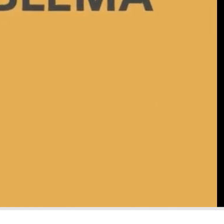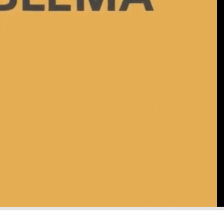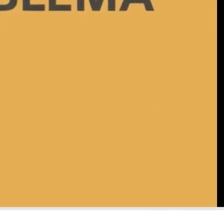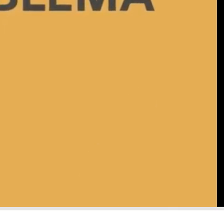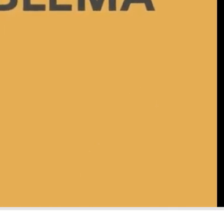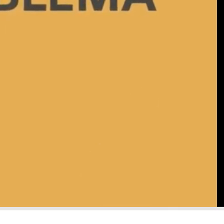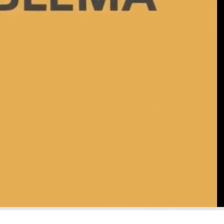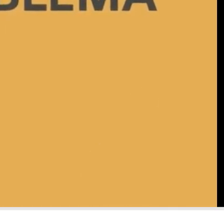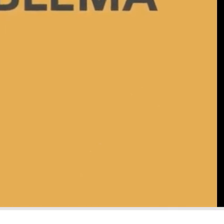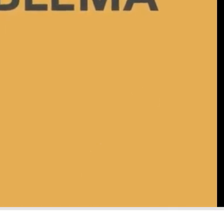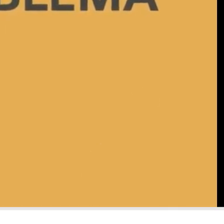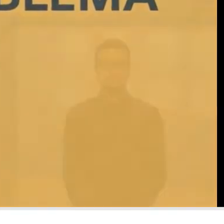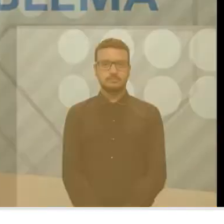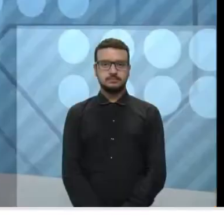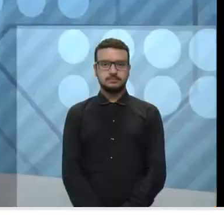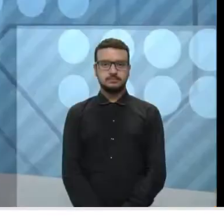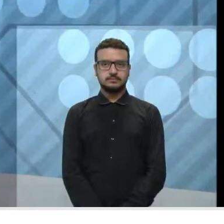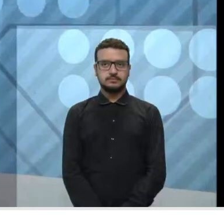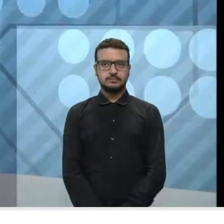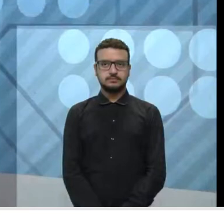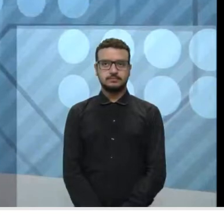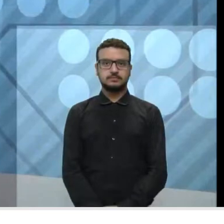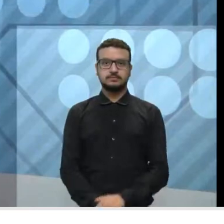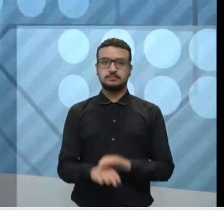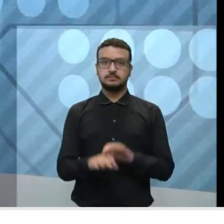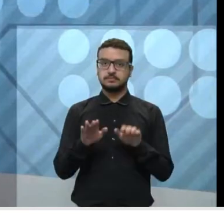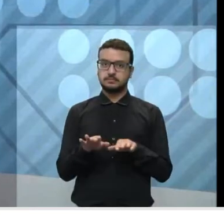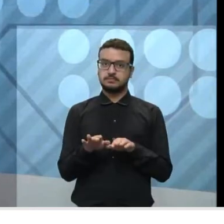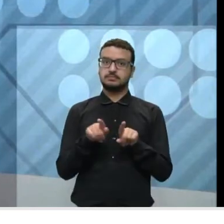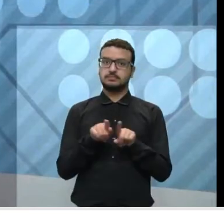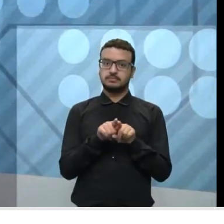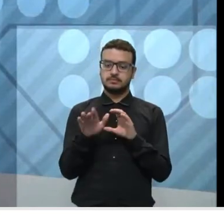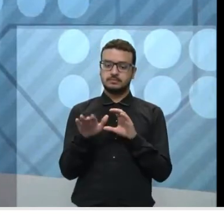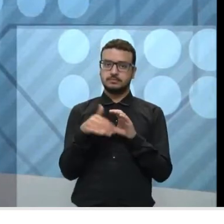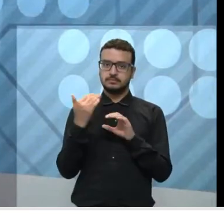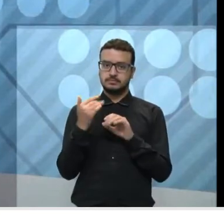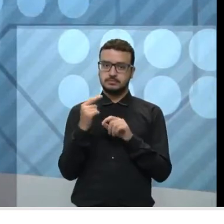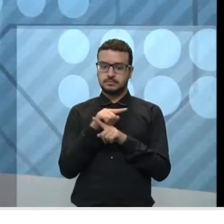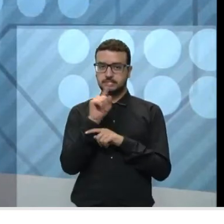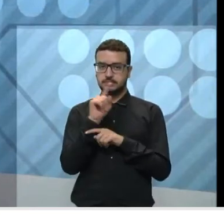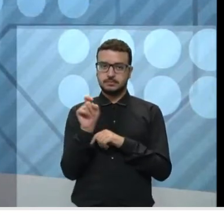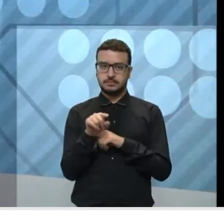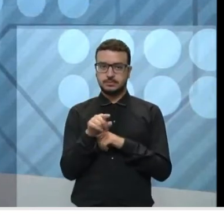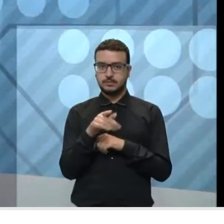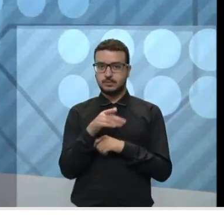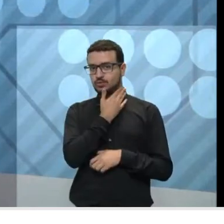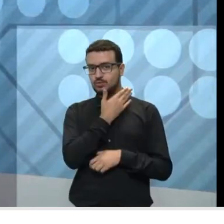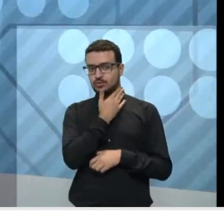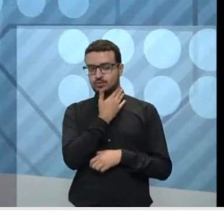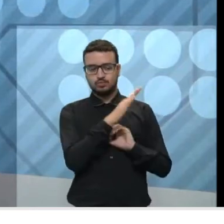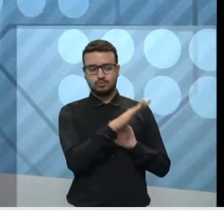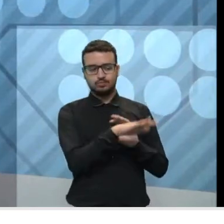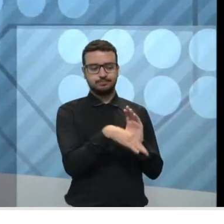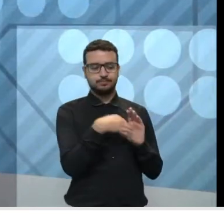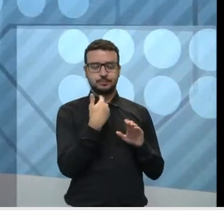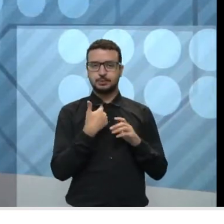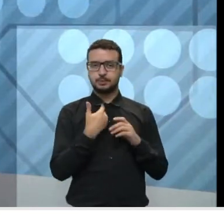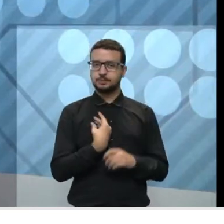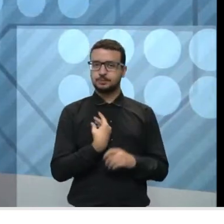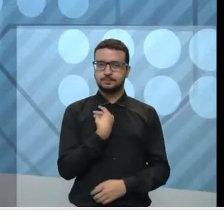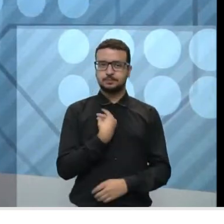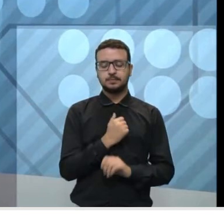Não deixe também de enviar as suas perguntas pelo chat, tá? Estamos à disposição para esclarecer as suas dúvidas e as suas contribuições também,